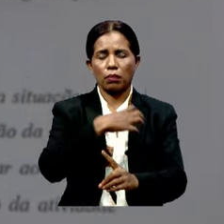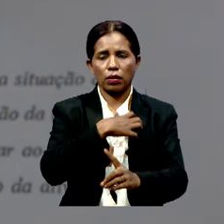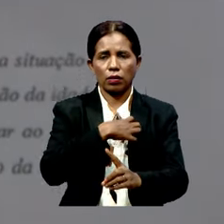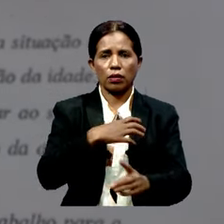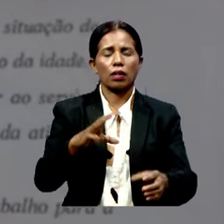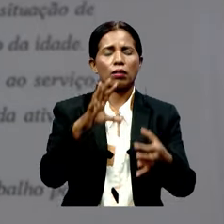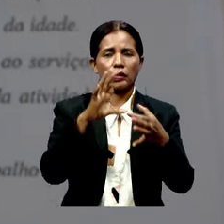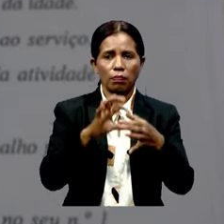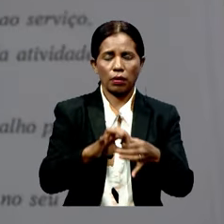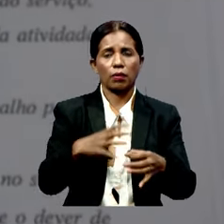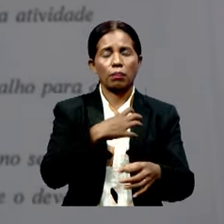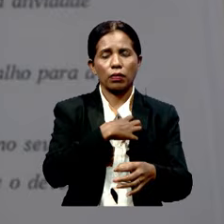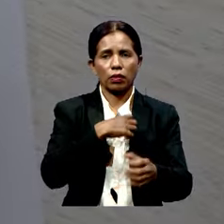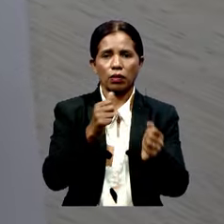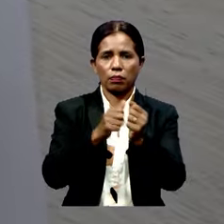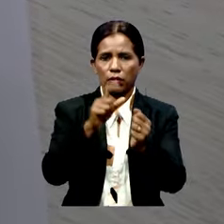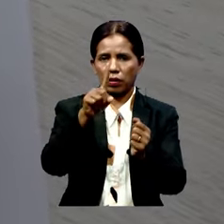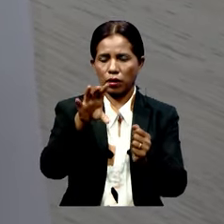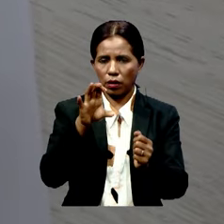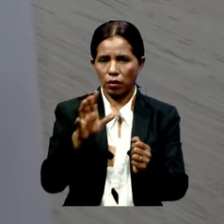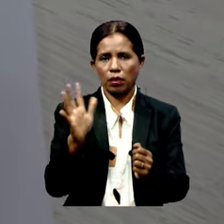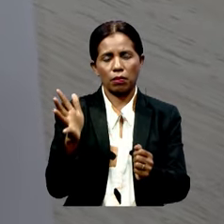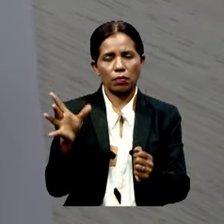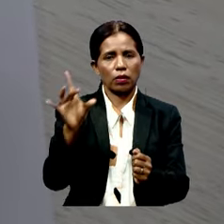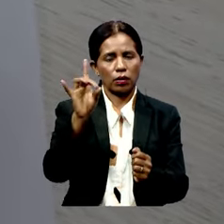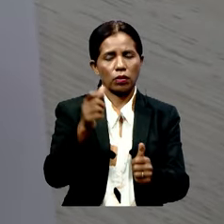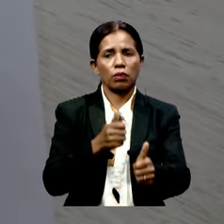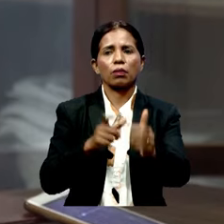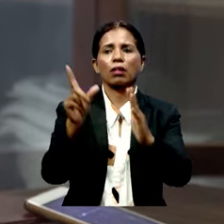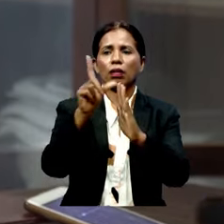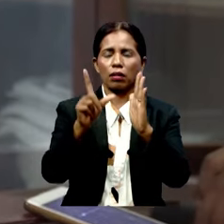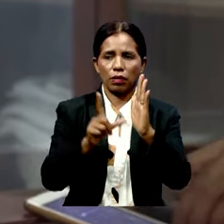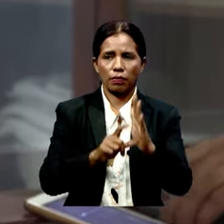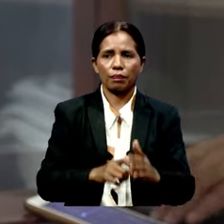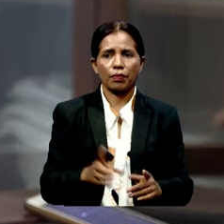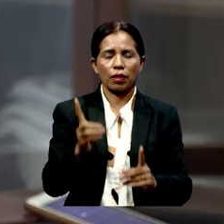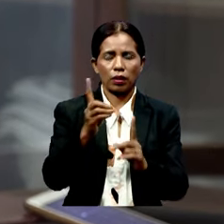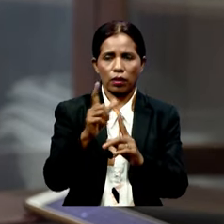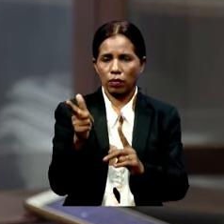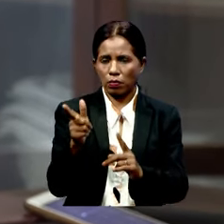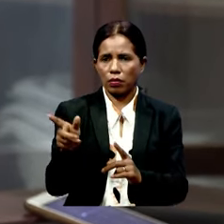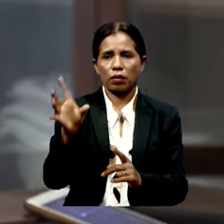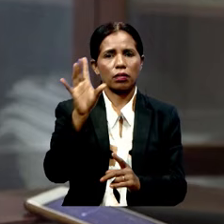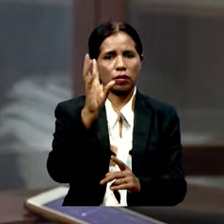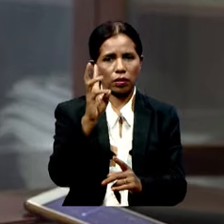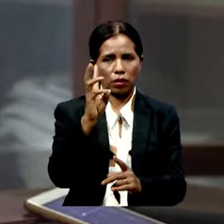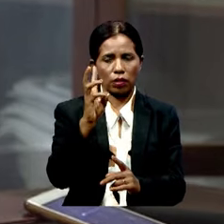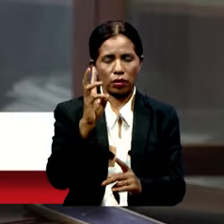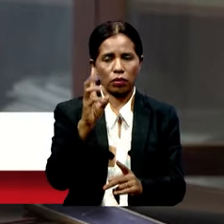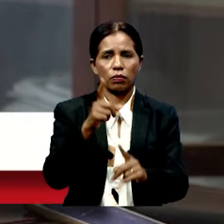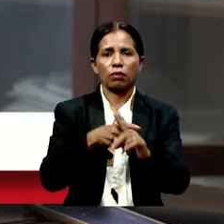membro polícia na em atos ida limaro lesen walu, tuir a lei. Dia 26 de